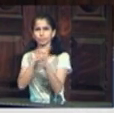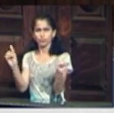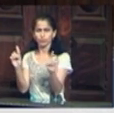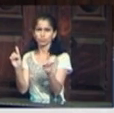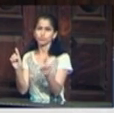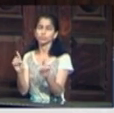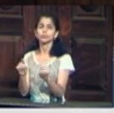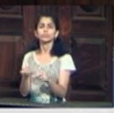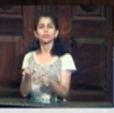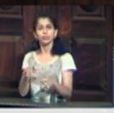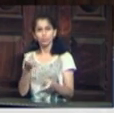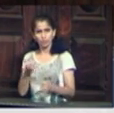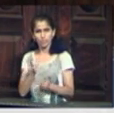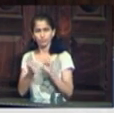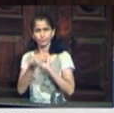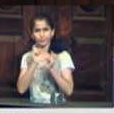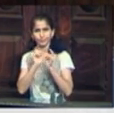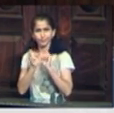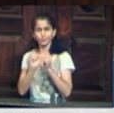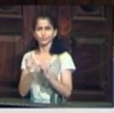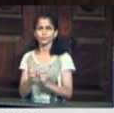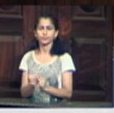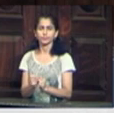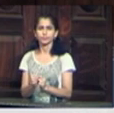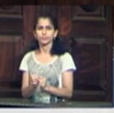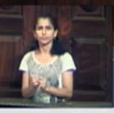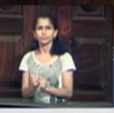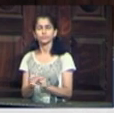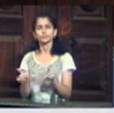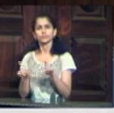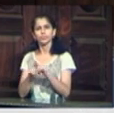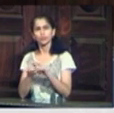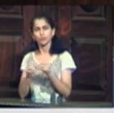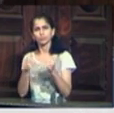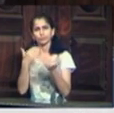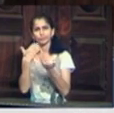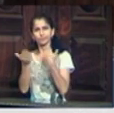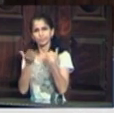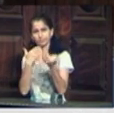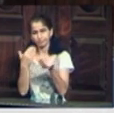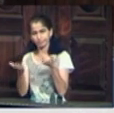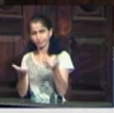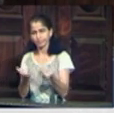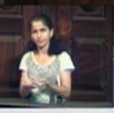levando para a discussão e para o debate